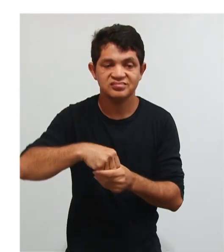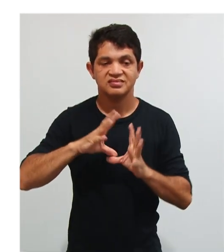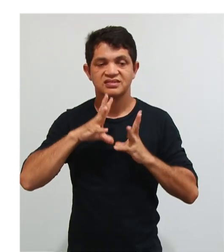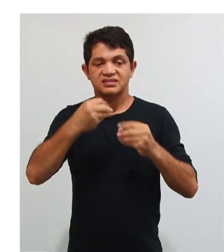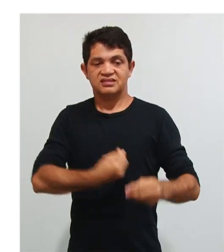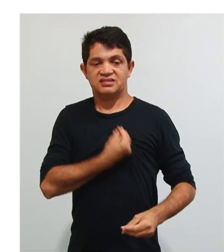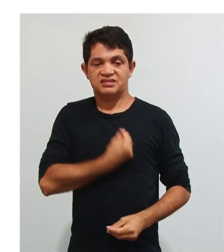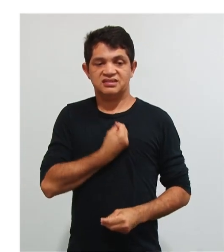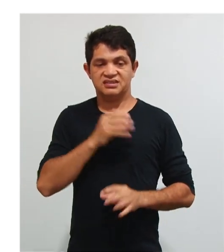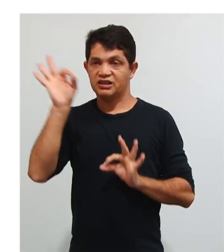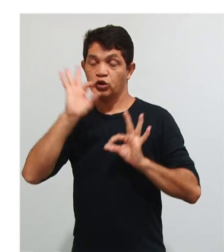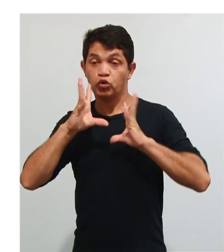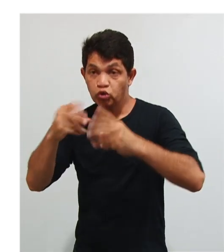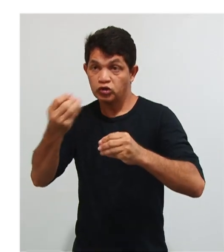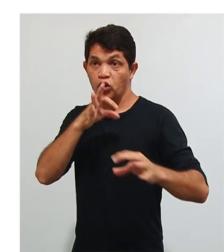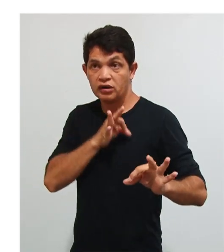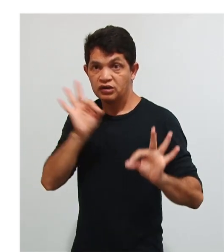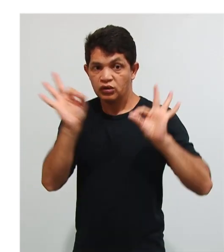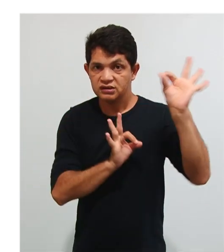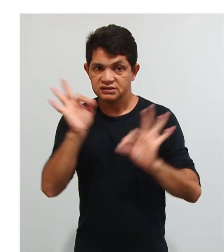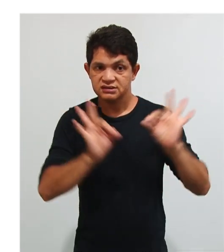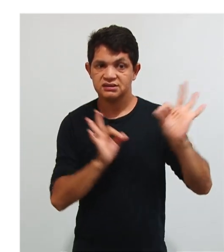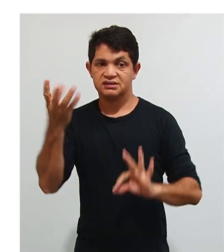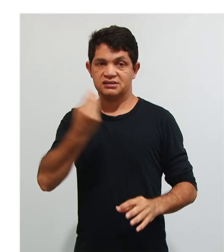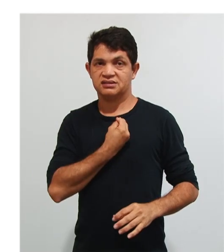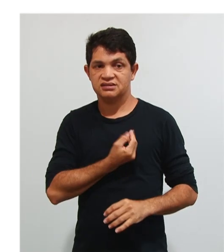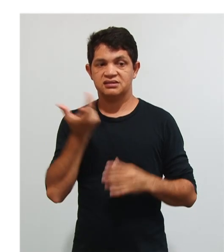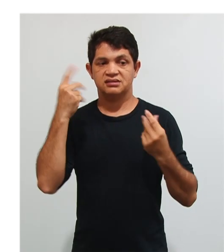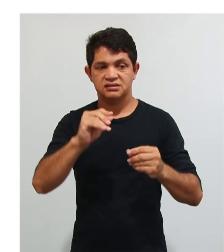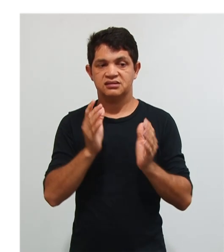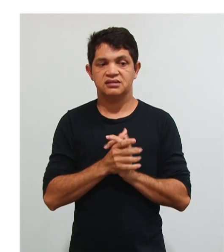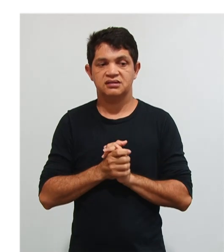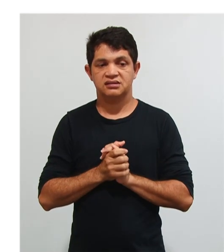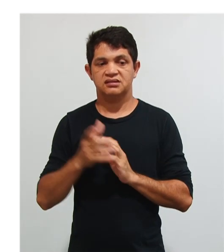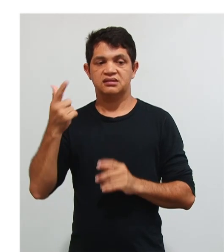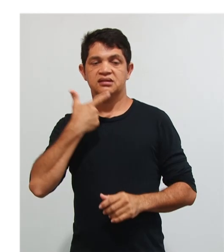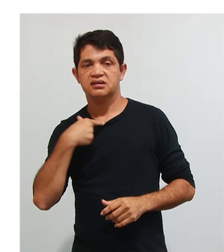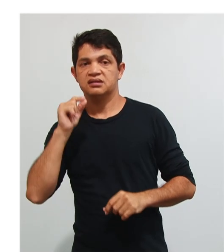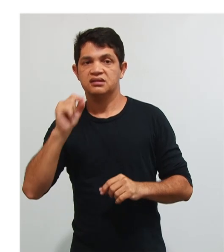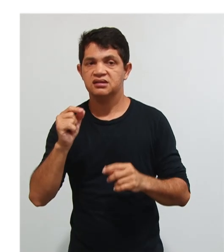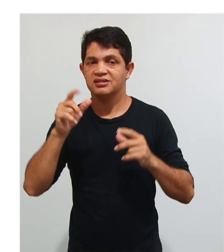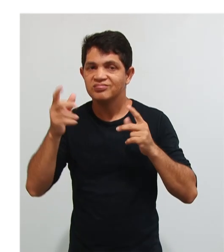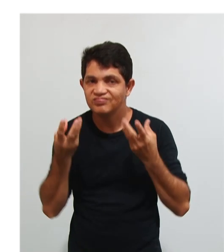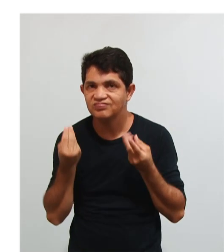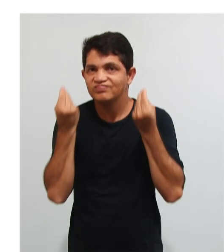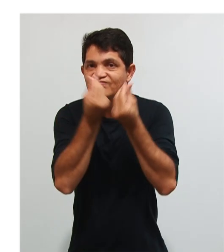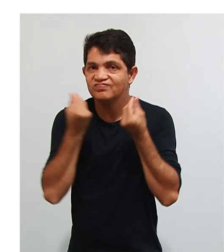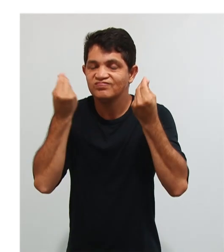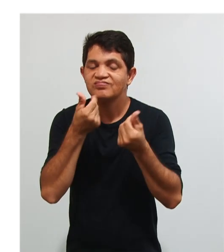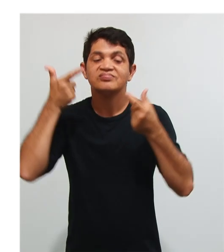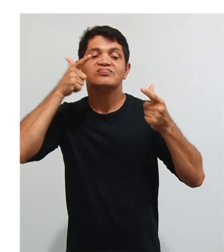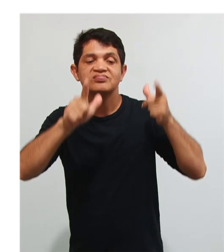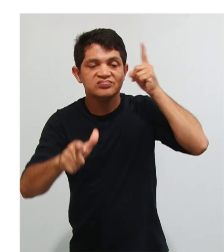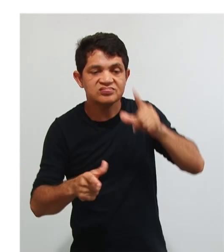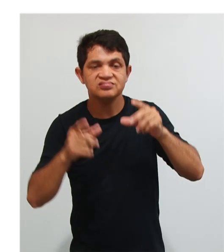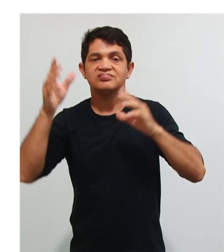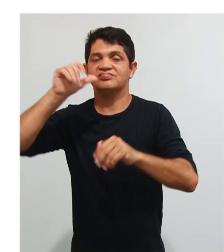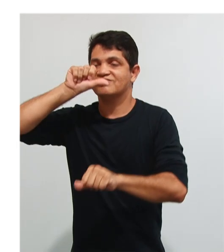toda organização seja atenta, flexível, receptiva